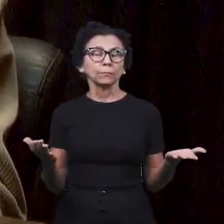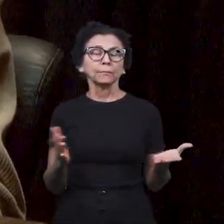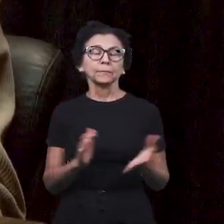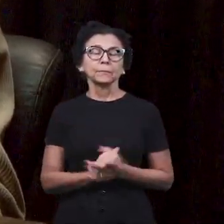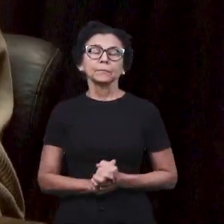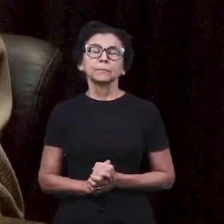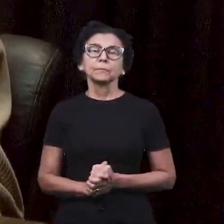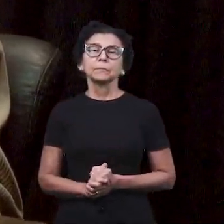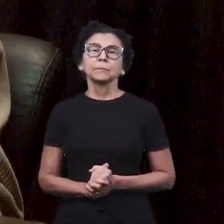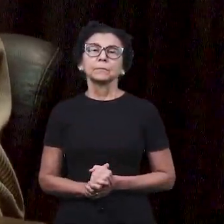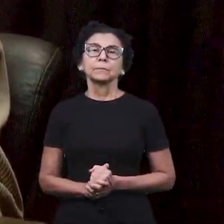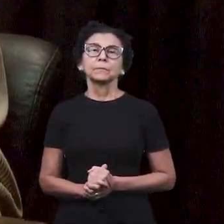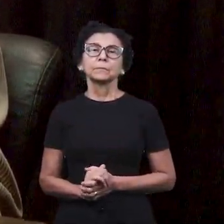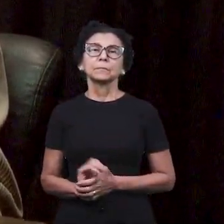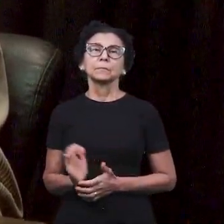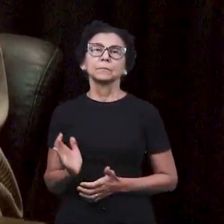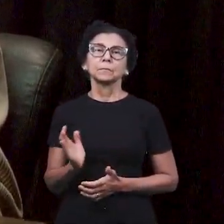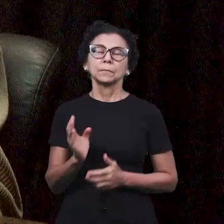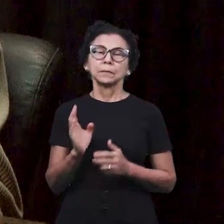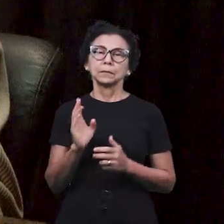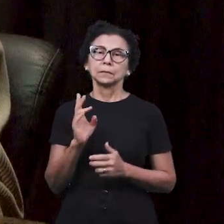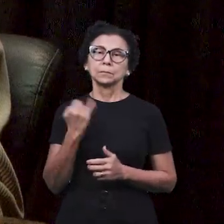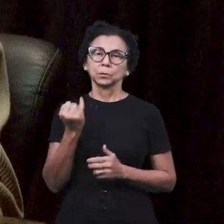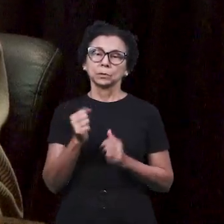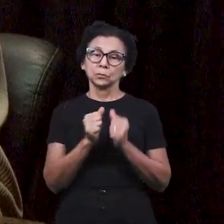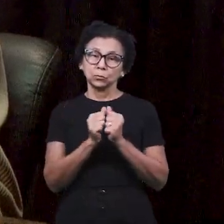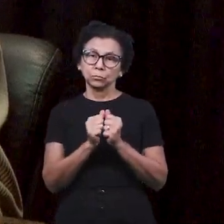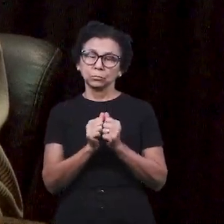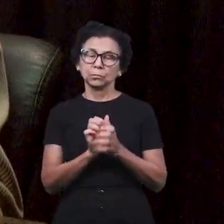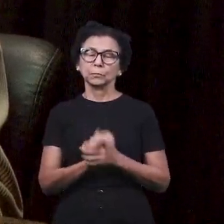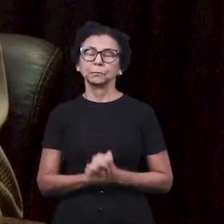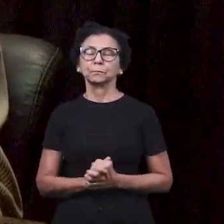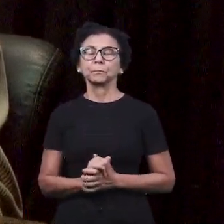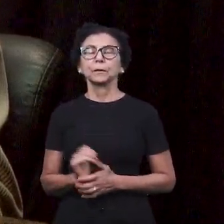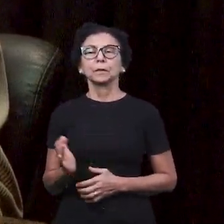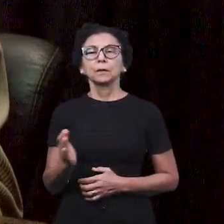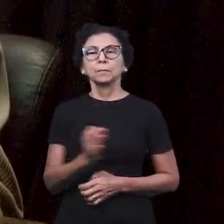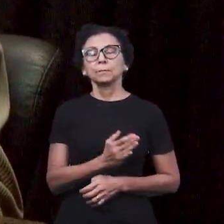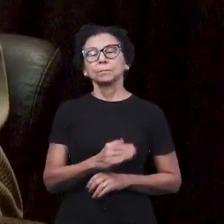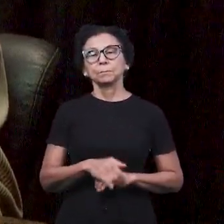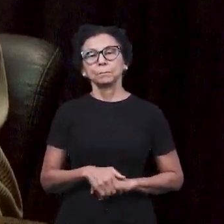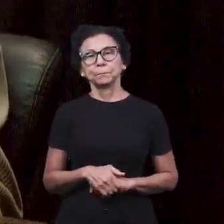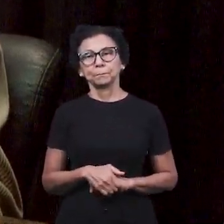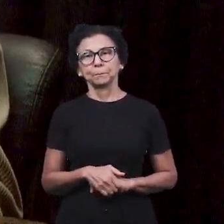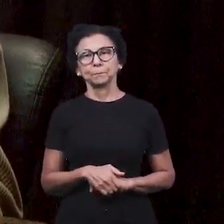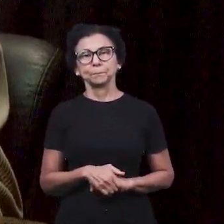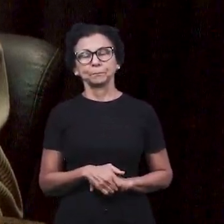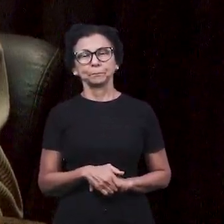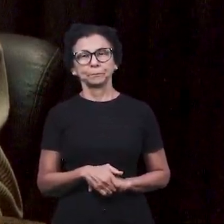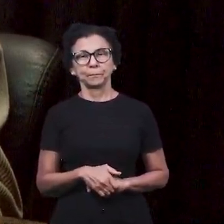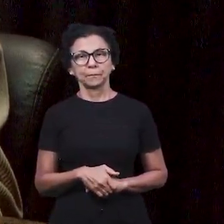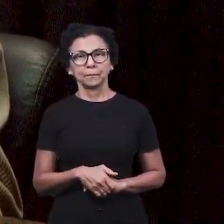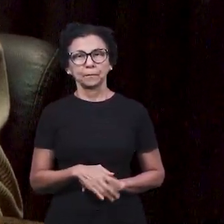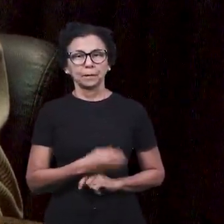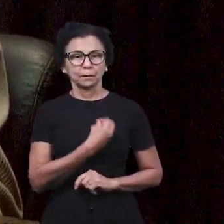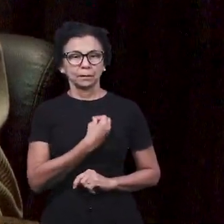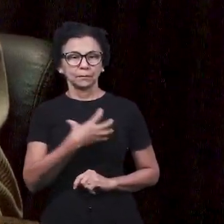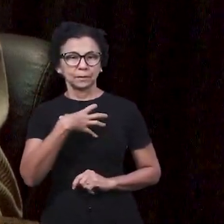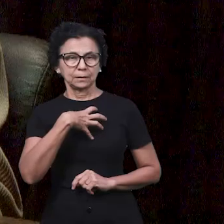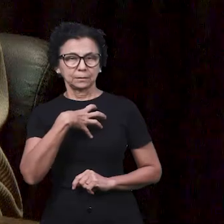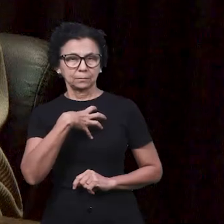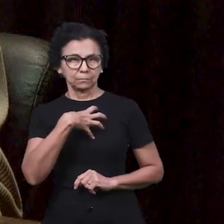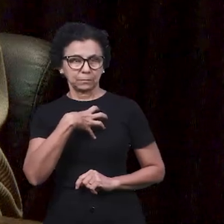participação dos pais, nós aprendemos o seguinte: na vida sentimental, na